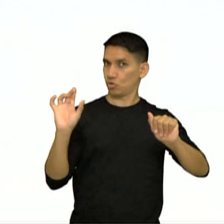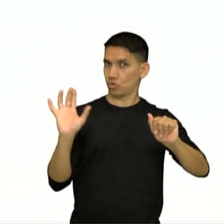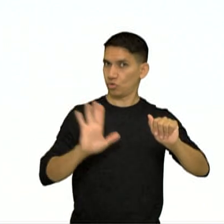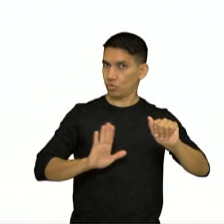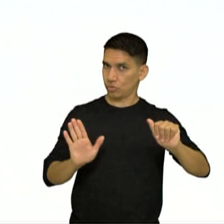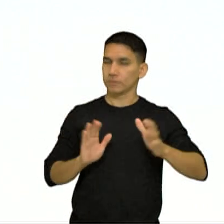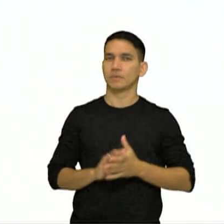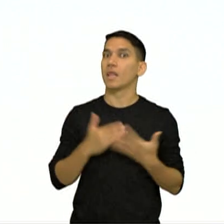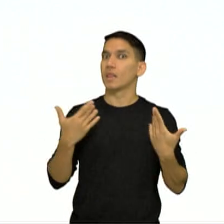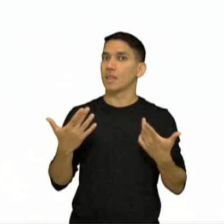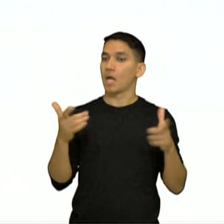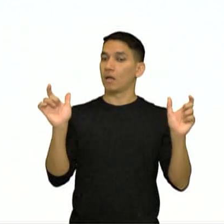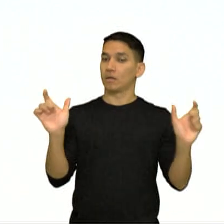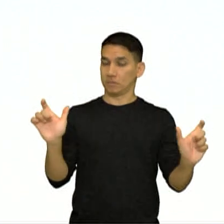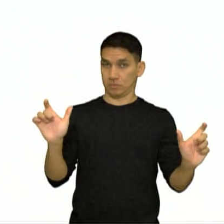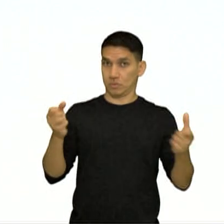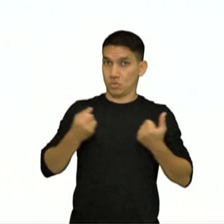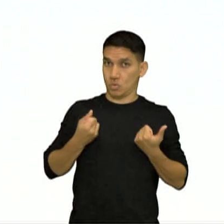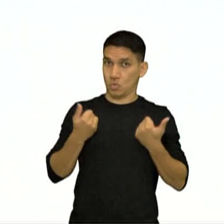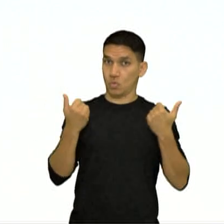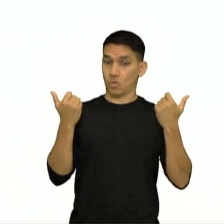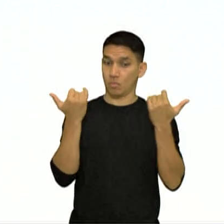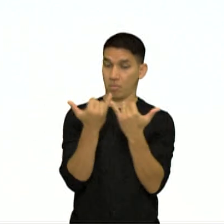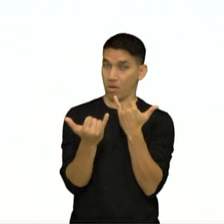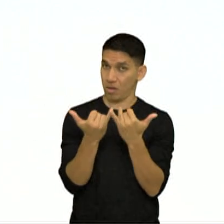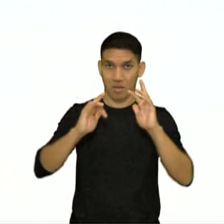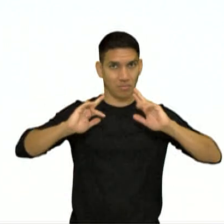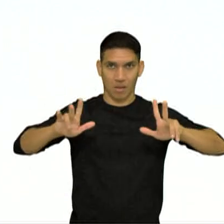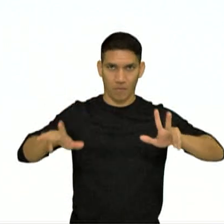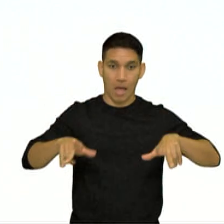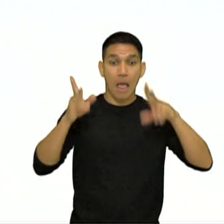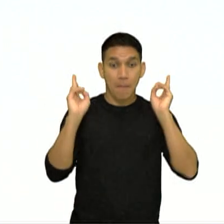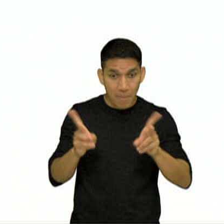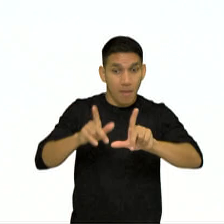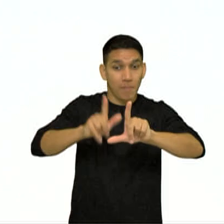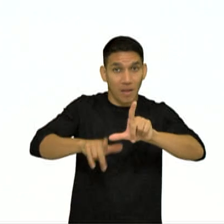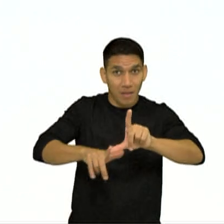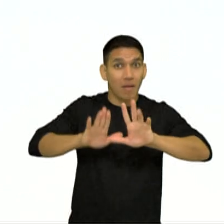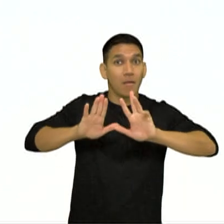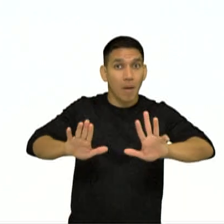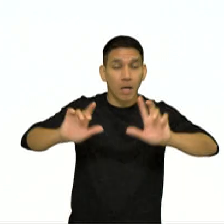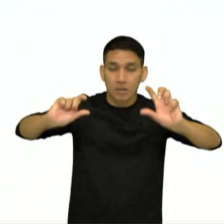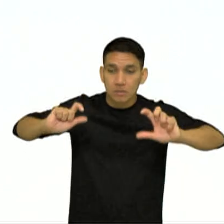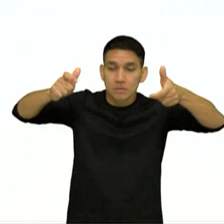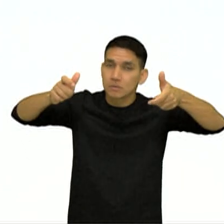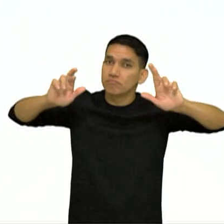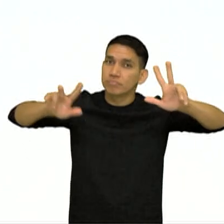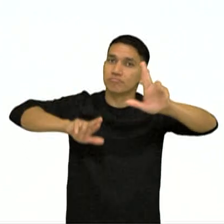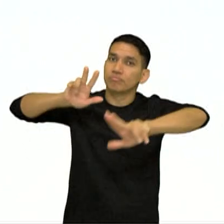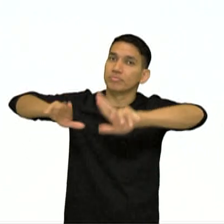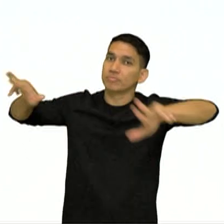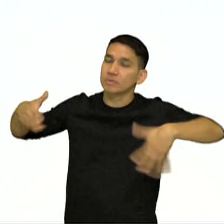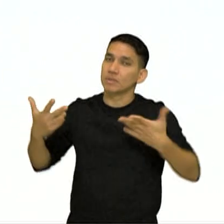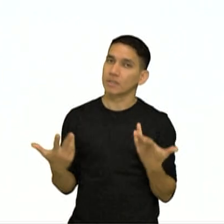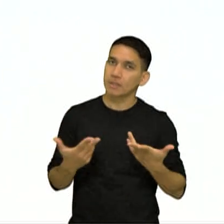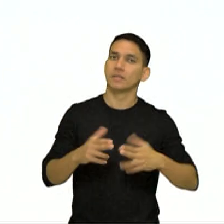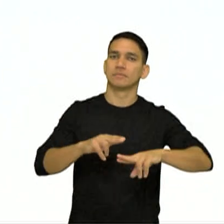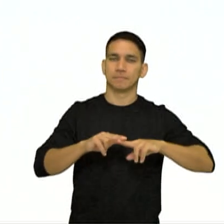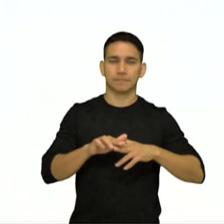monômios que eu destaquei, inclusive eu peguei do exercício anterior, já para você perceber. A letra é exatamente igual, a x em todos. Só que tem um